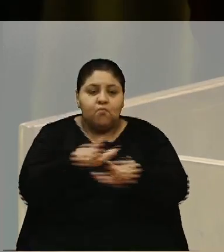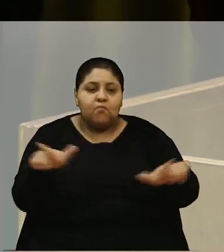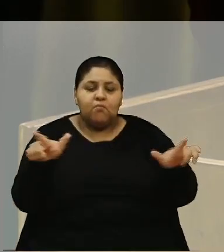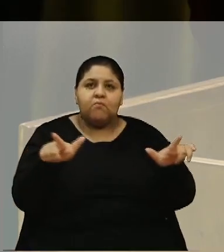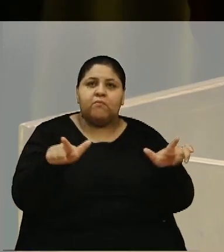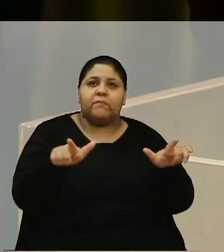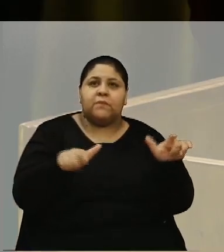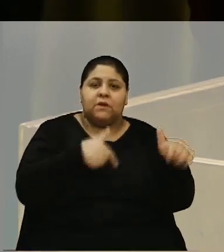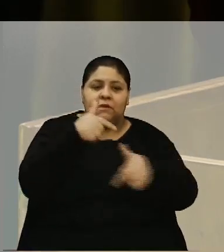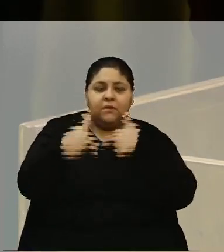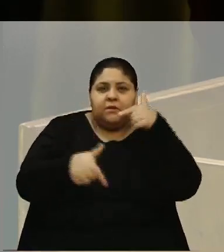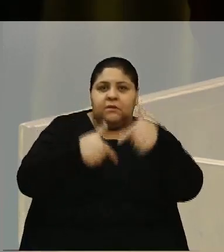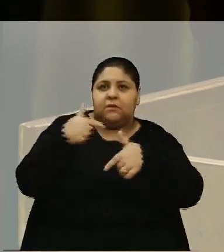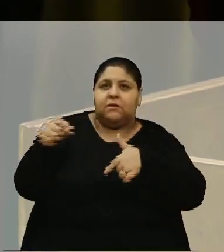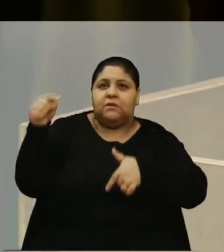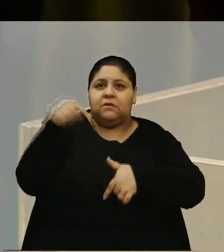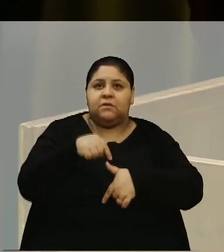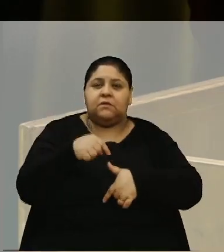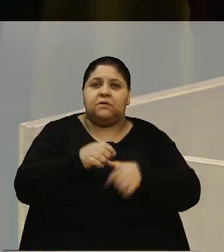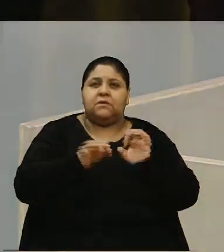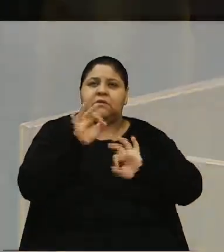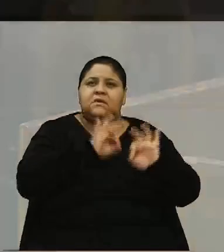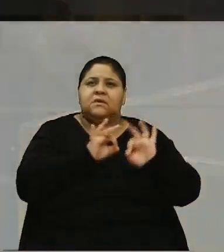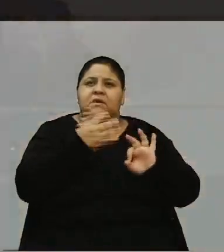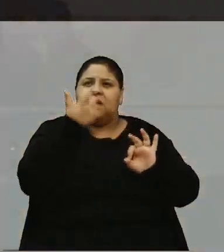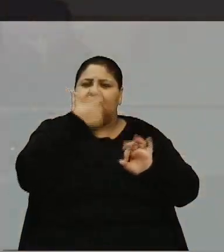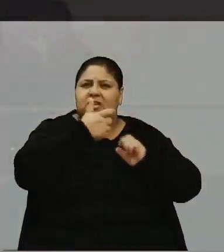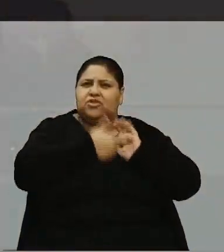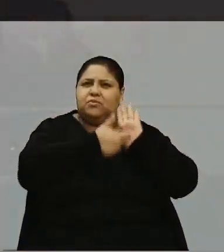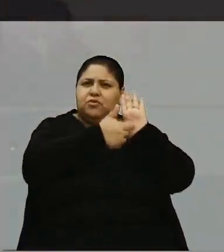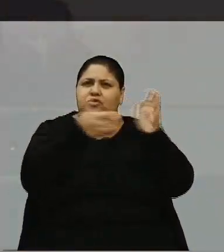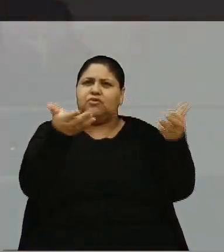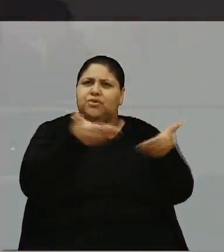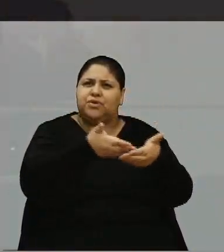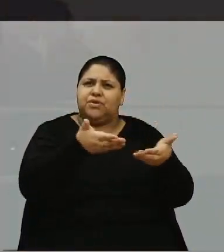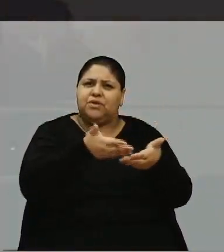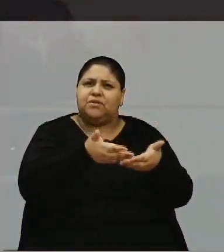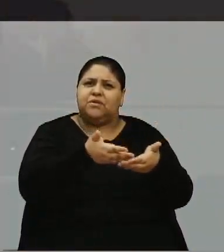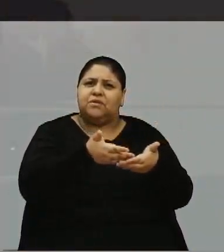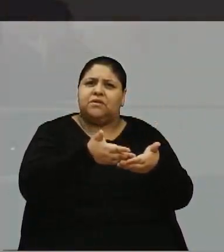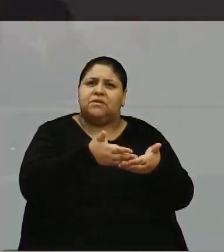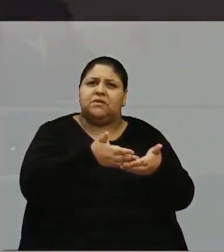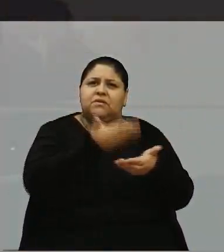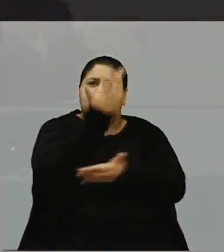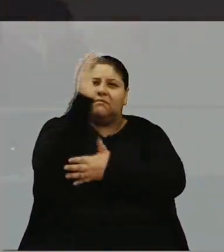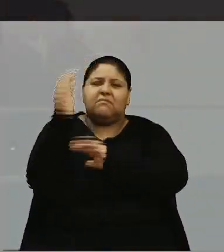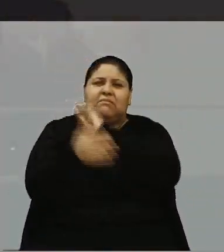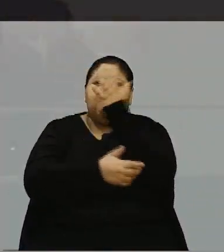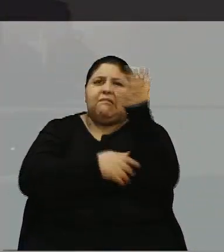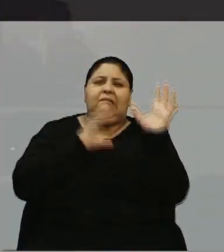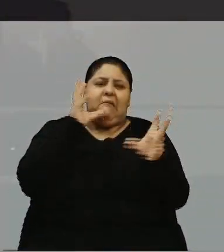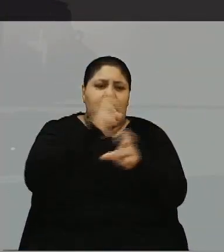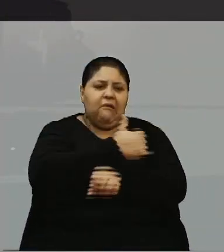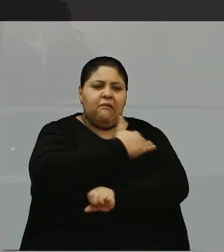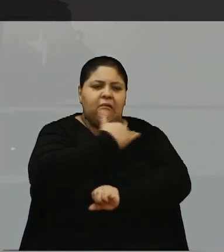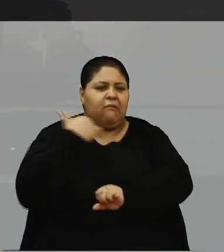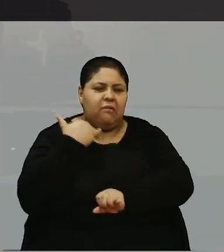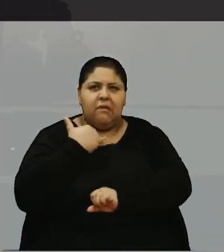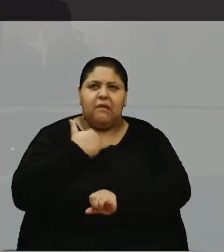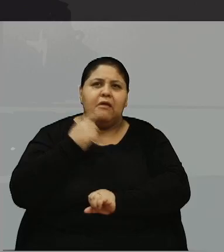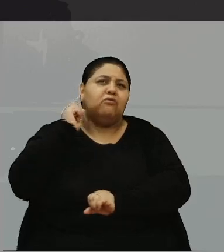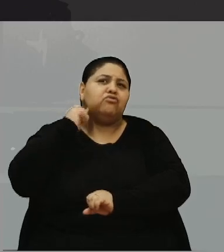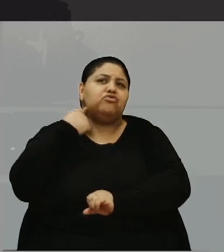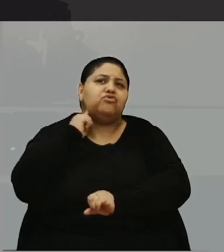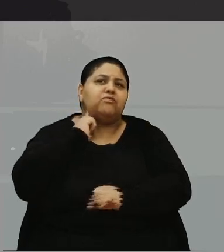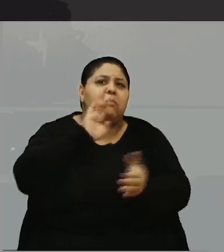Operação de limpeza essa que a gente vai lá, alguma coisa deve ter aparecido por aí já, de tirar árvore, animal morto, tirar entulho de dentro de casa,